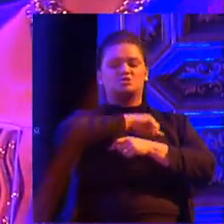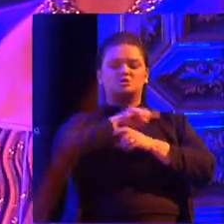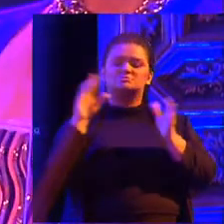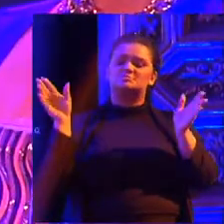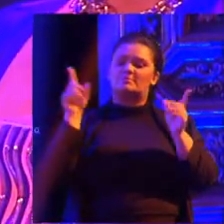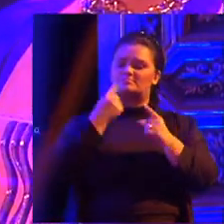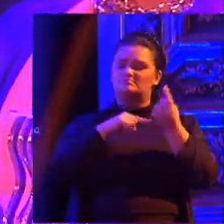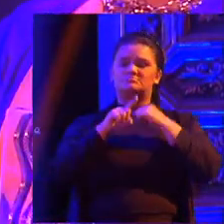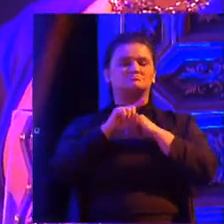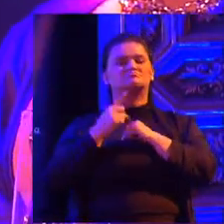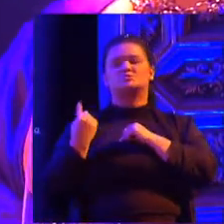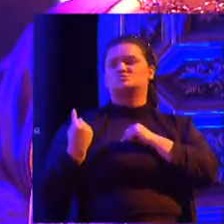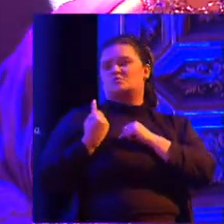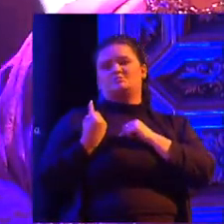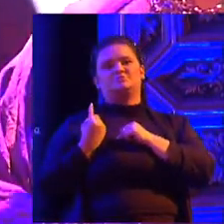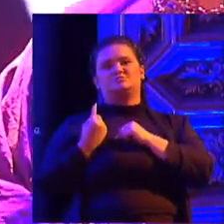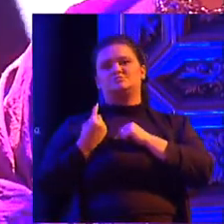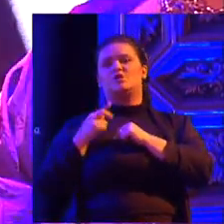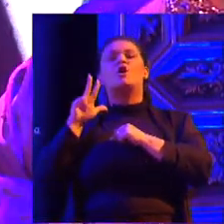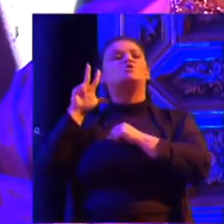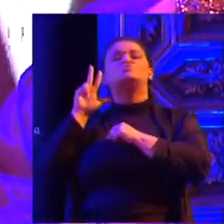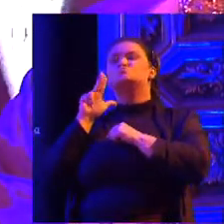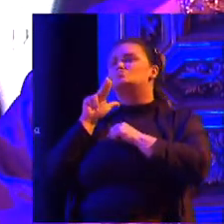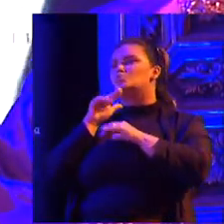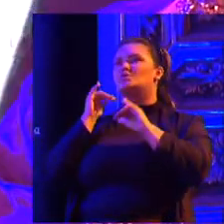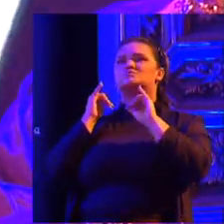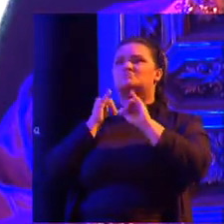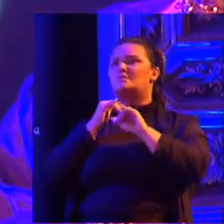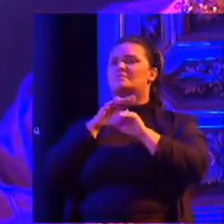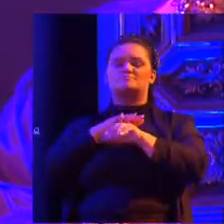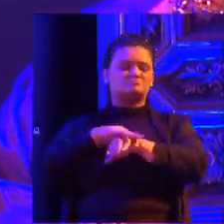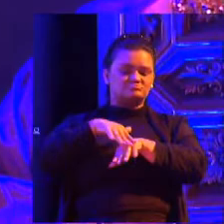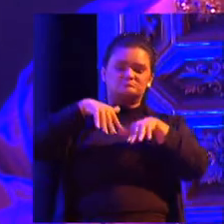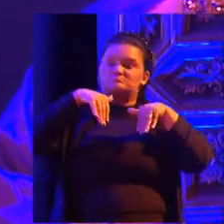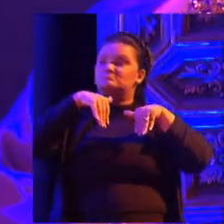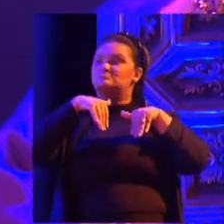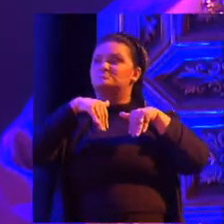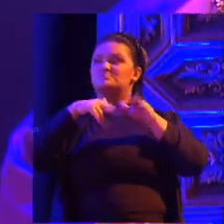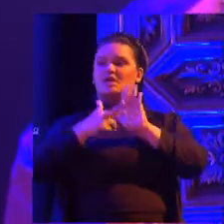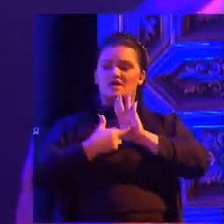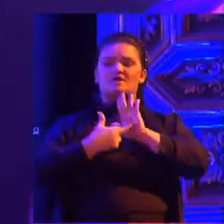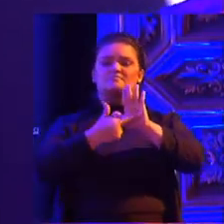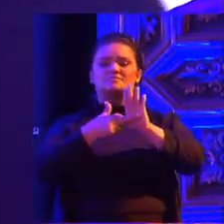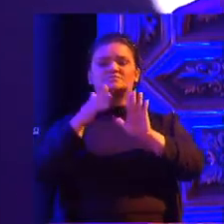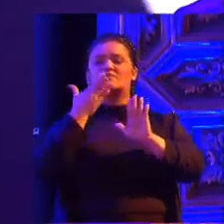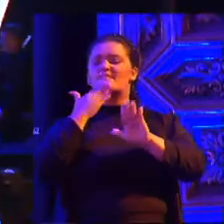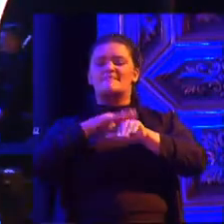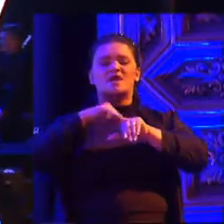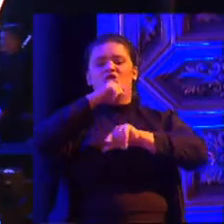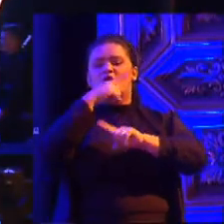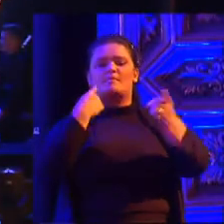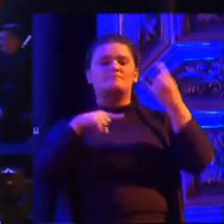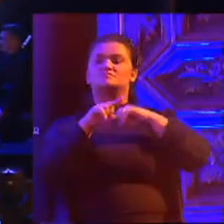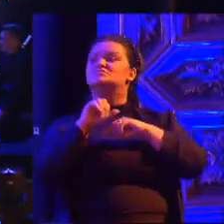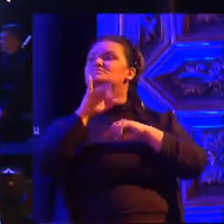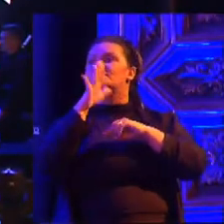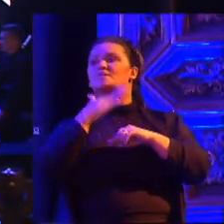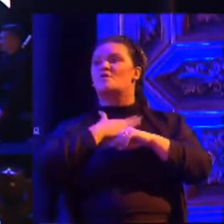compositor nunca anda só. Eu jamais poderia subir nesse palco representando a melhor música sem o meu